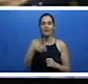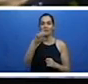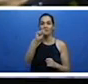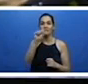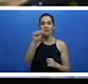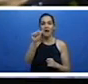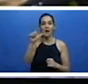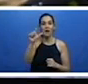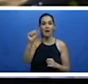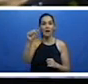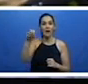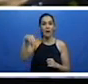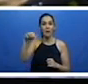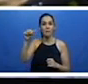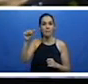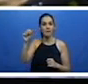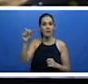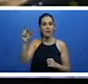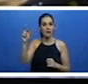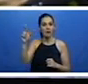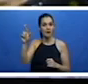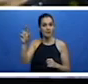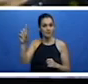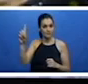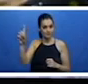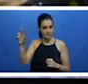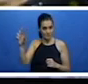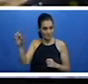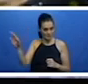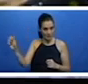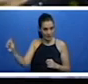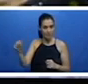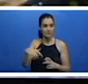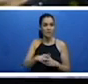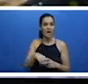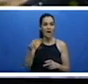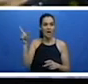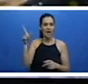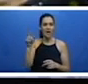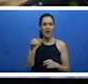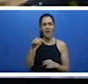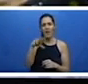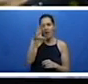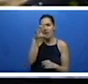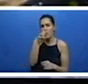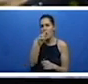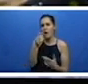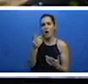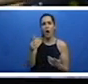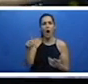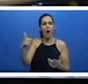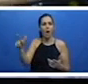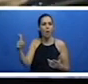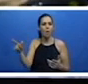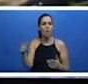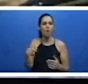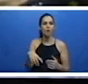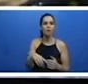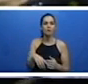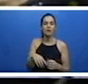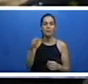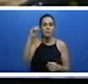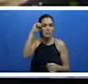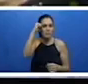salamandra laranja com manchas pretas escuras, uma salamandra escura com manchas amarelas, e aqui uma